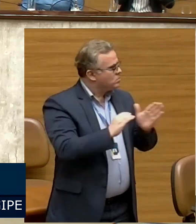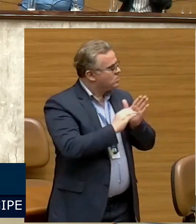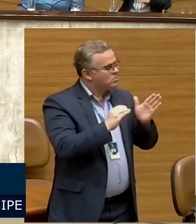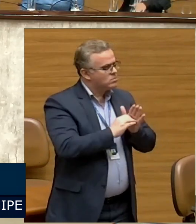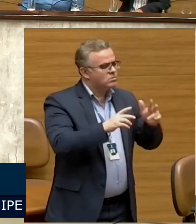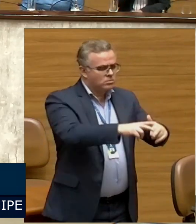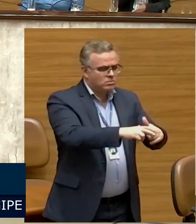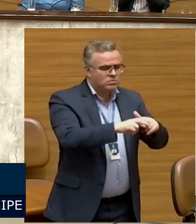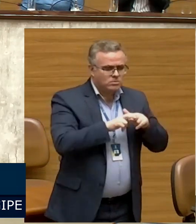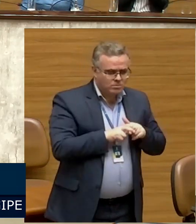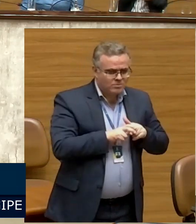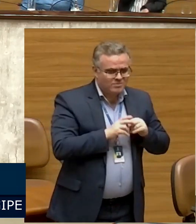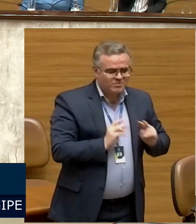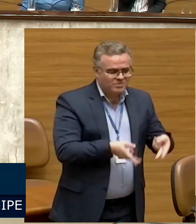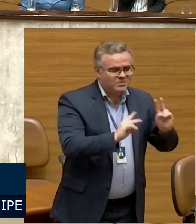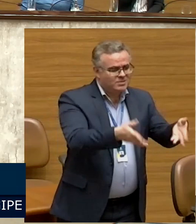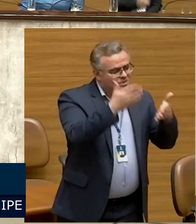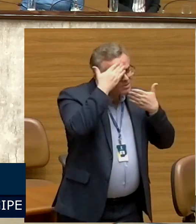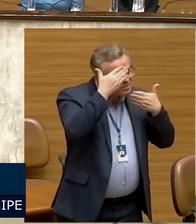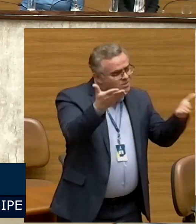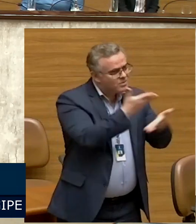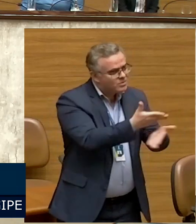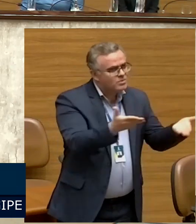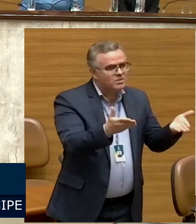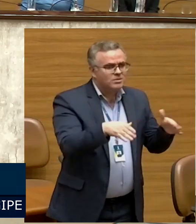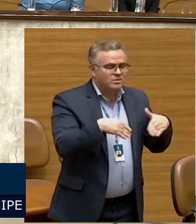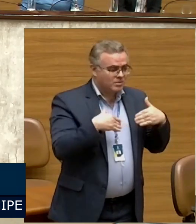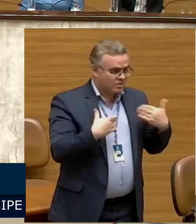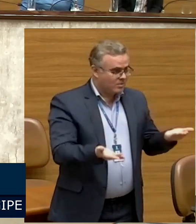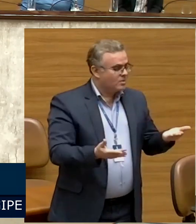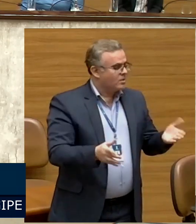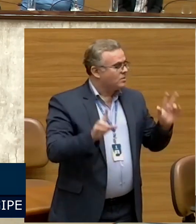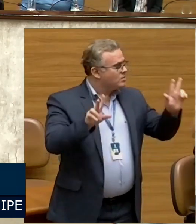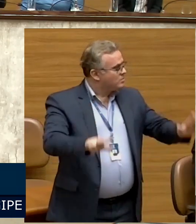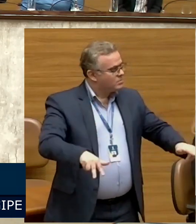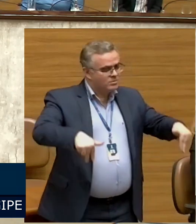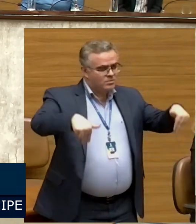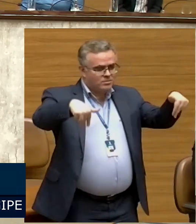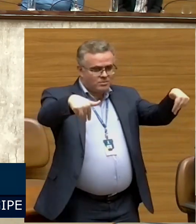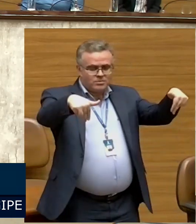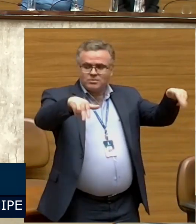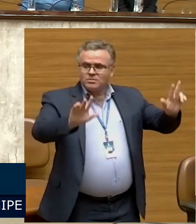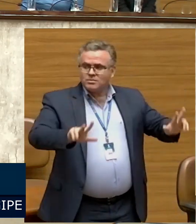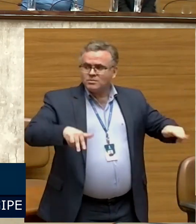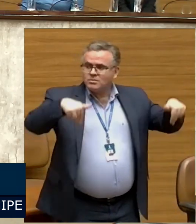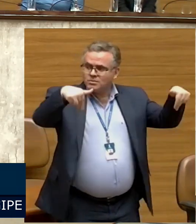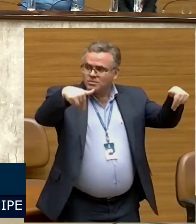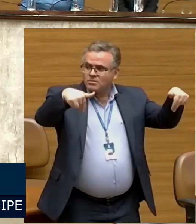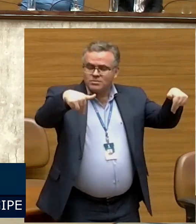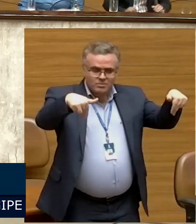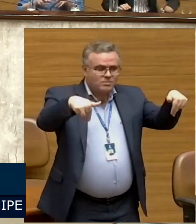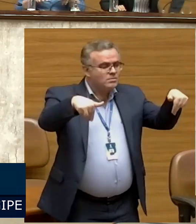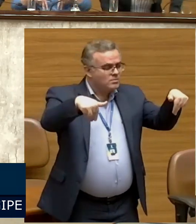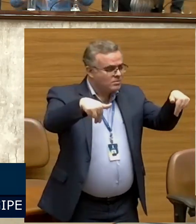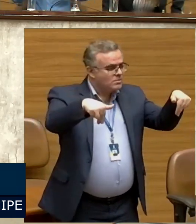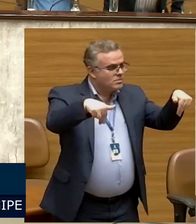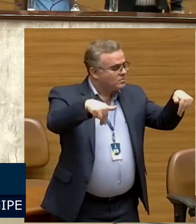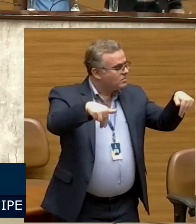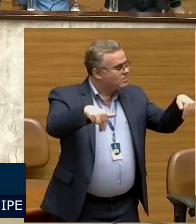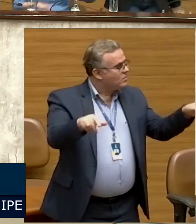Então, vamos que vamos. Muito obrigada. Em posição de respeito, né, todo mundo em pé aí, eu